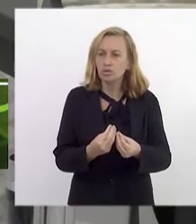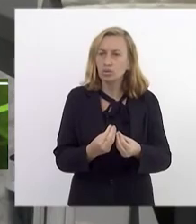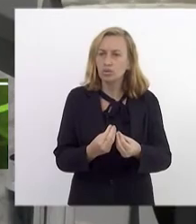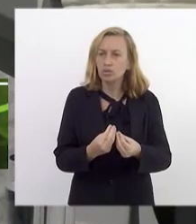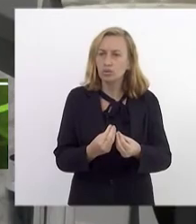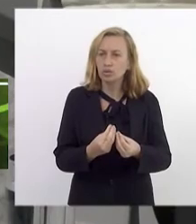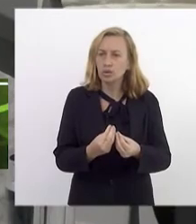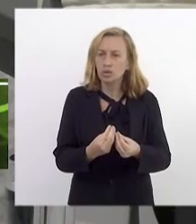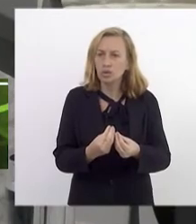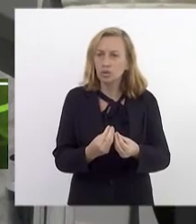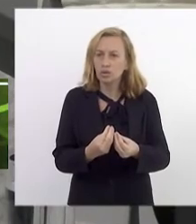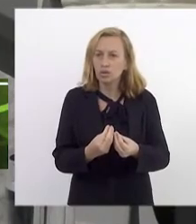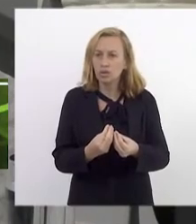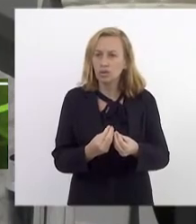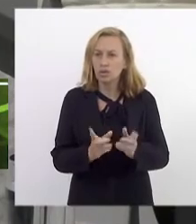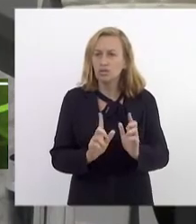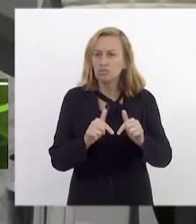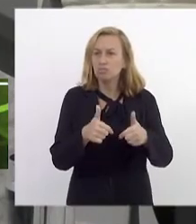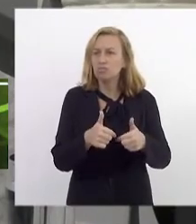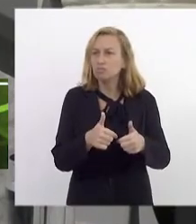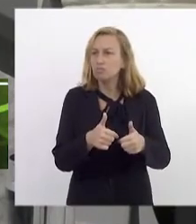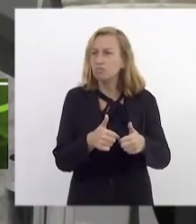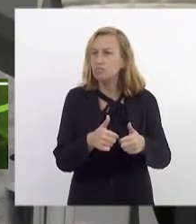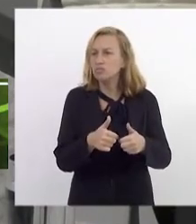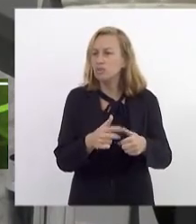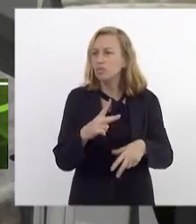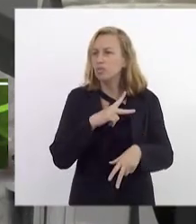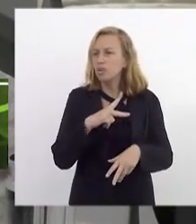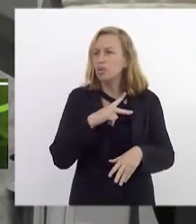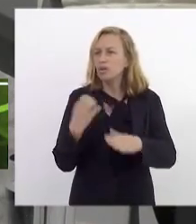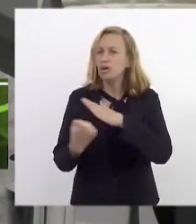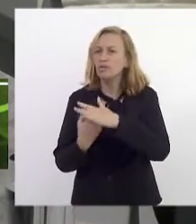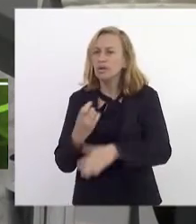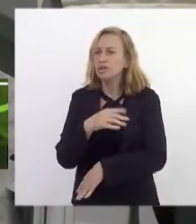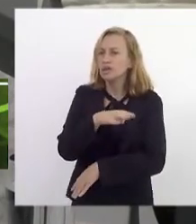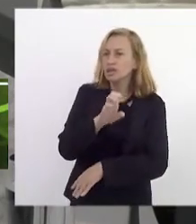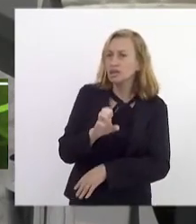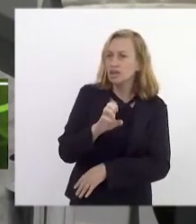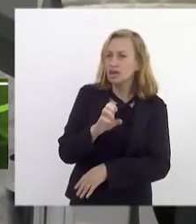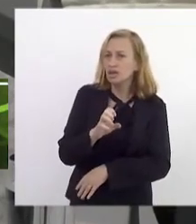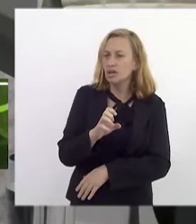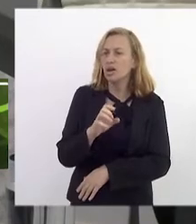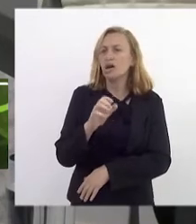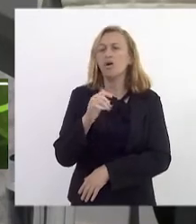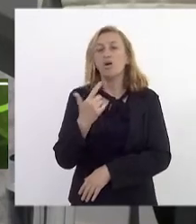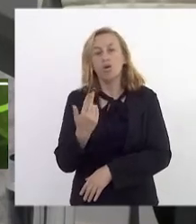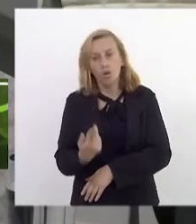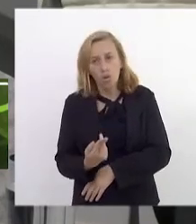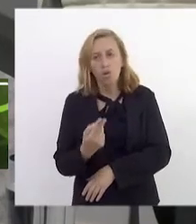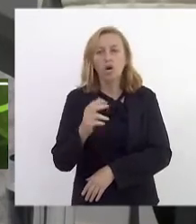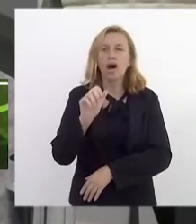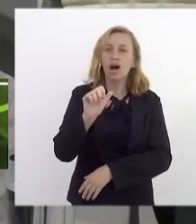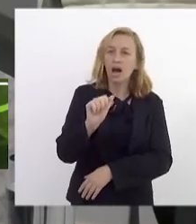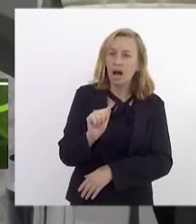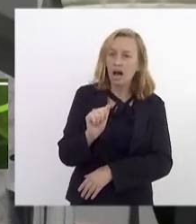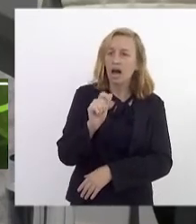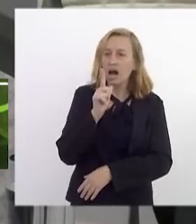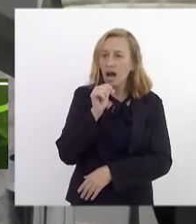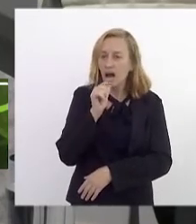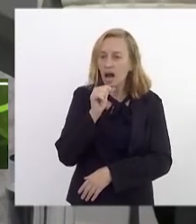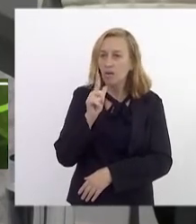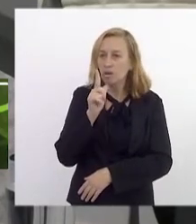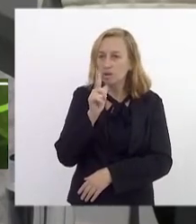E como executor dessa ação, a própria SEDAI, e aí talvez Águas do Rio, gostaria inclusive que vocês